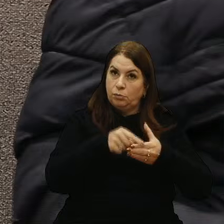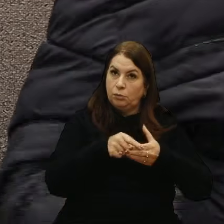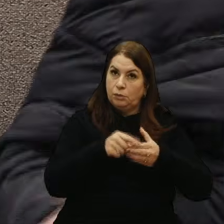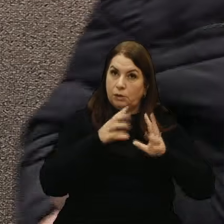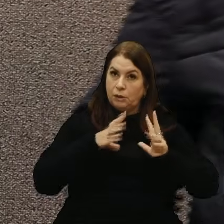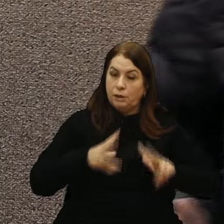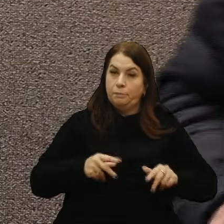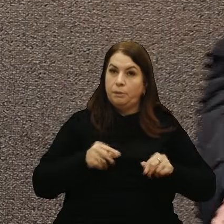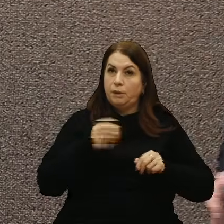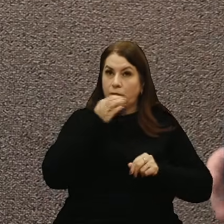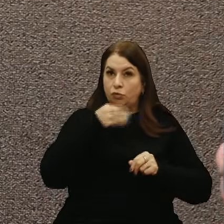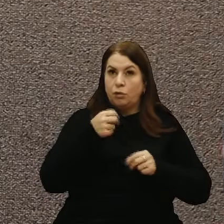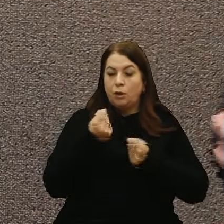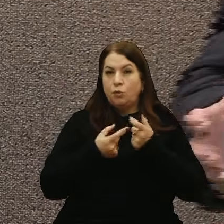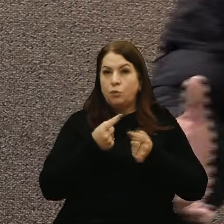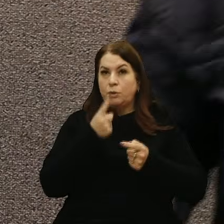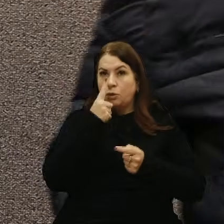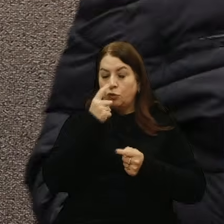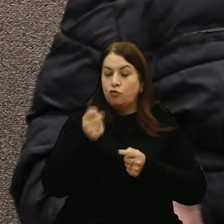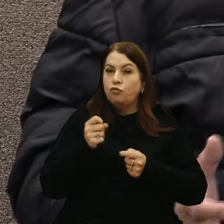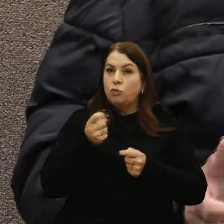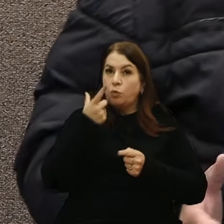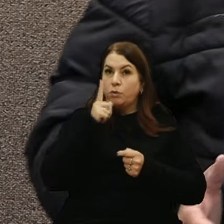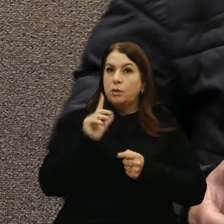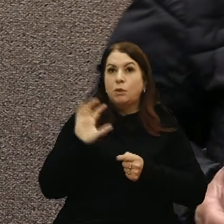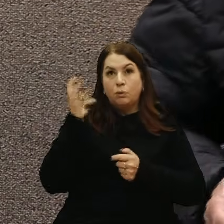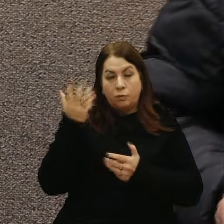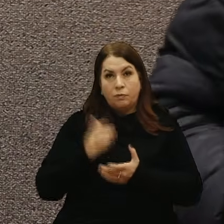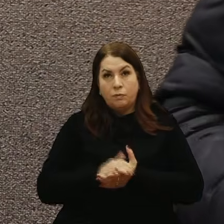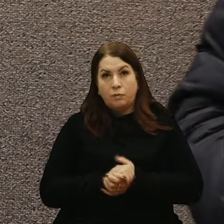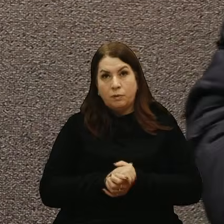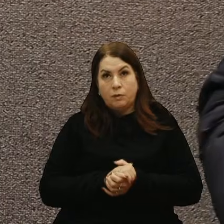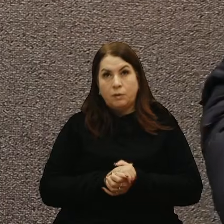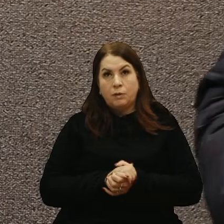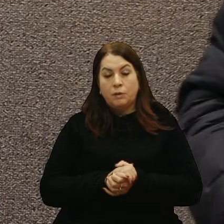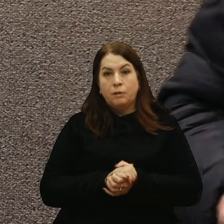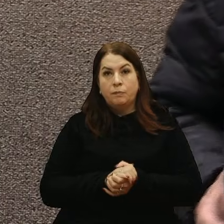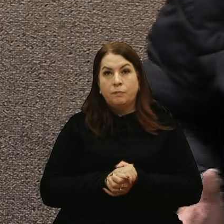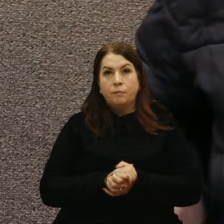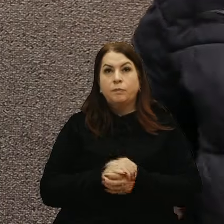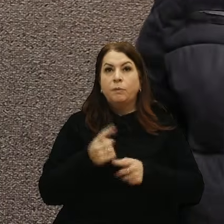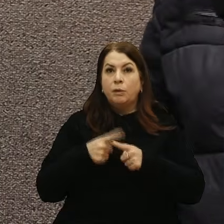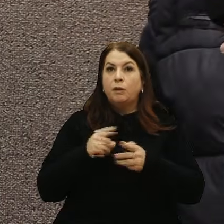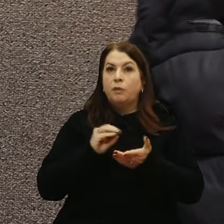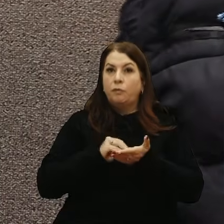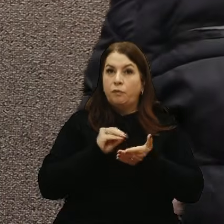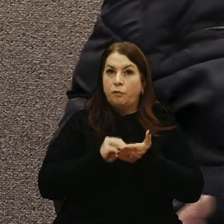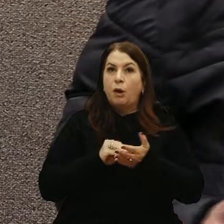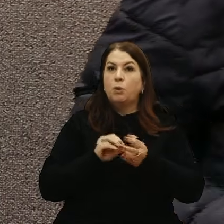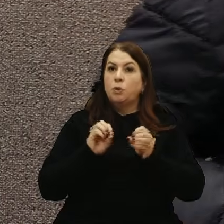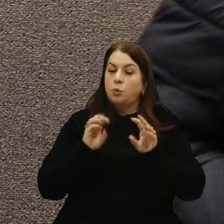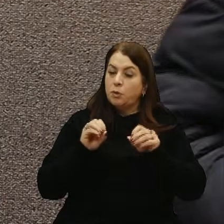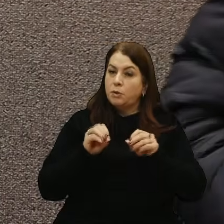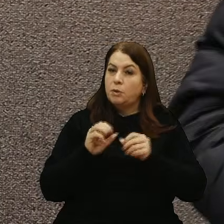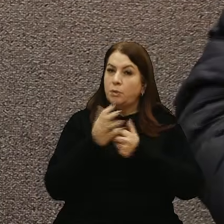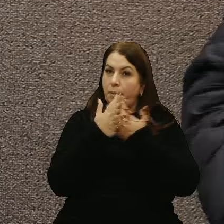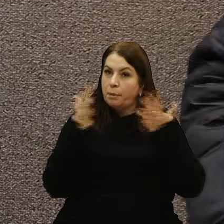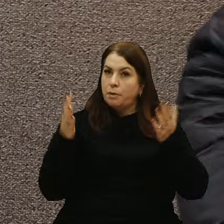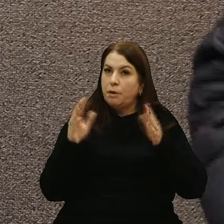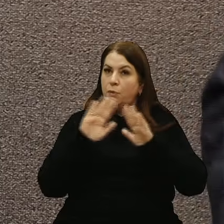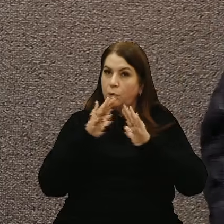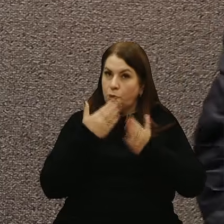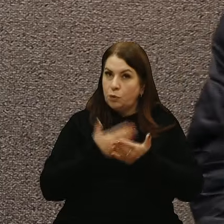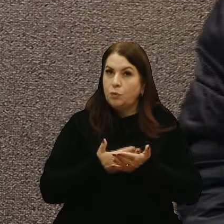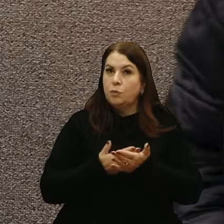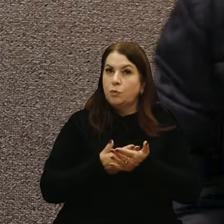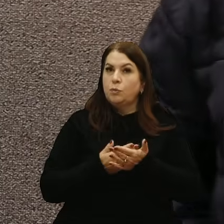Limpa Caxias aí, e alguns lixões nós conseguimos resolver. Porque falta educação ambiental nas escolas. Muita